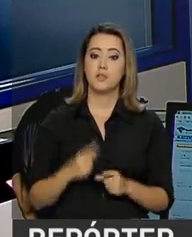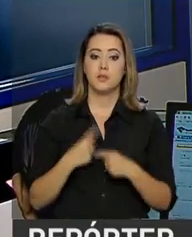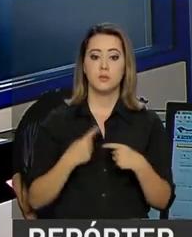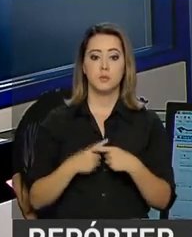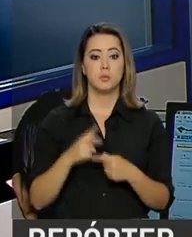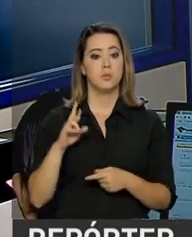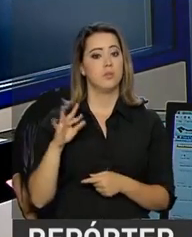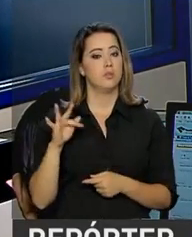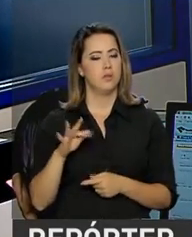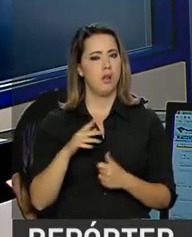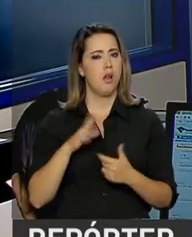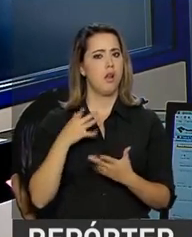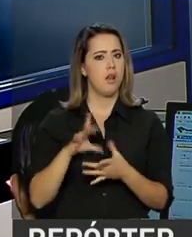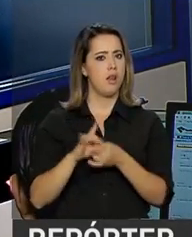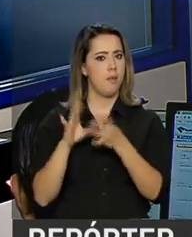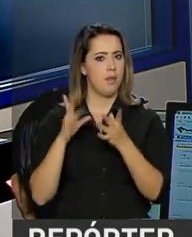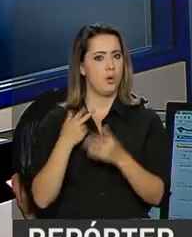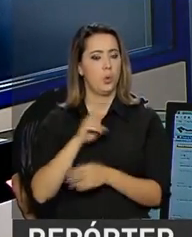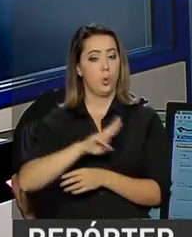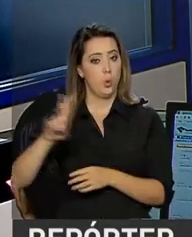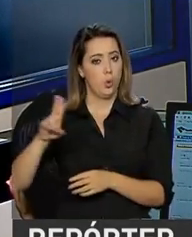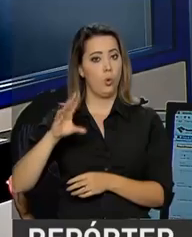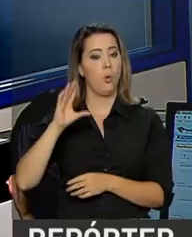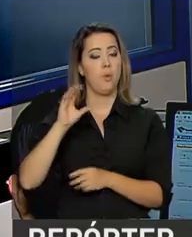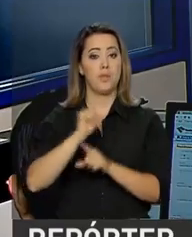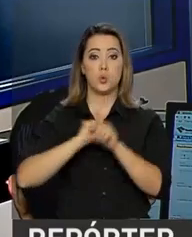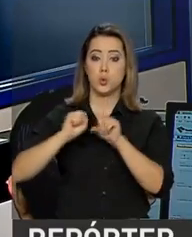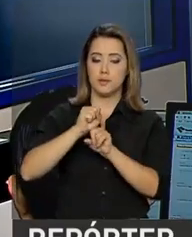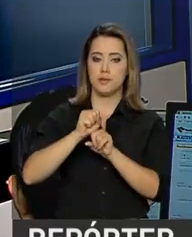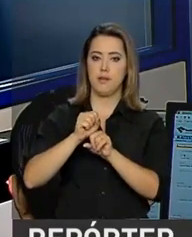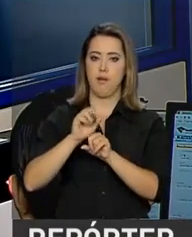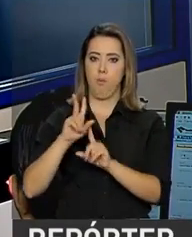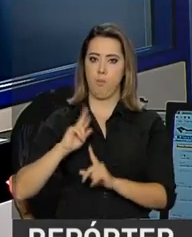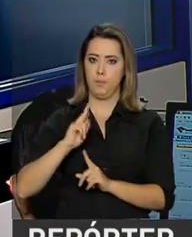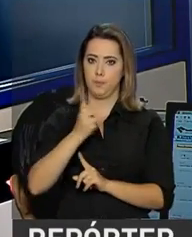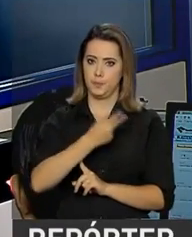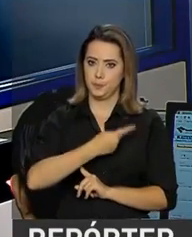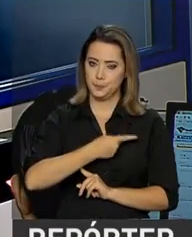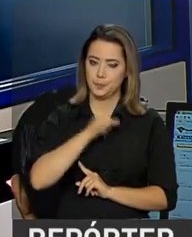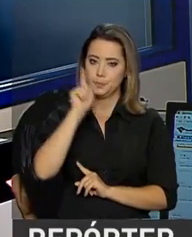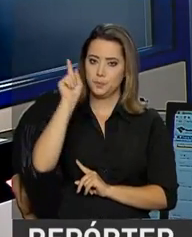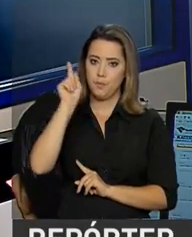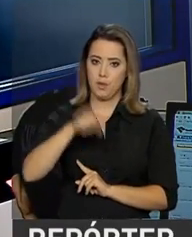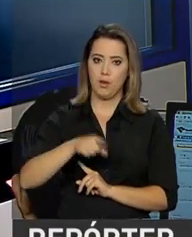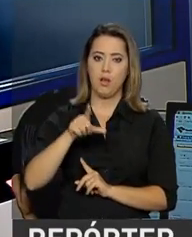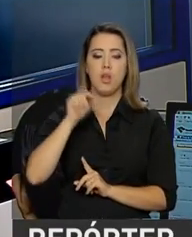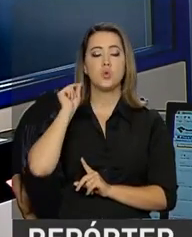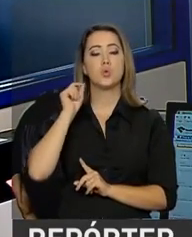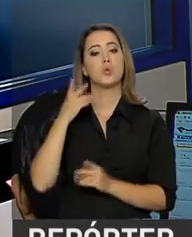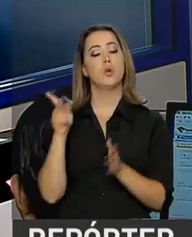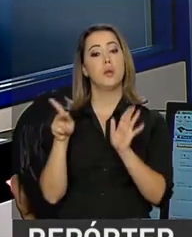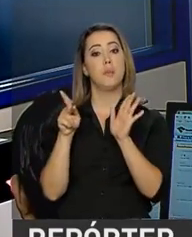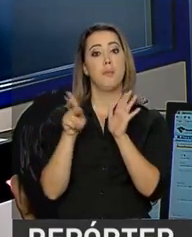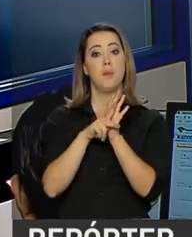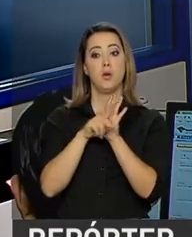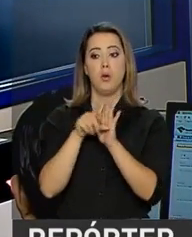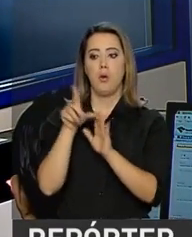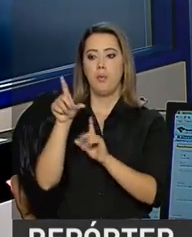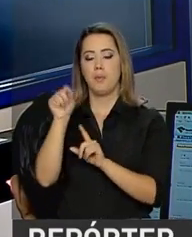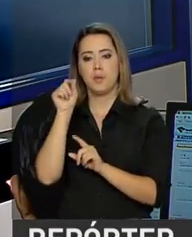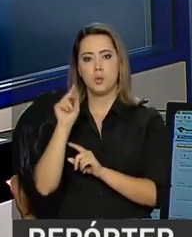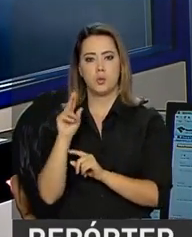Receita Federal autorizou o uso do nome social no cadastro o nome social é a designação pela qual a pessoa